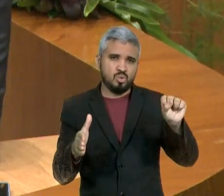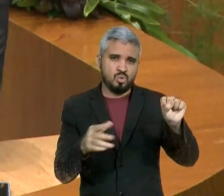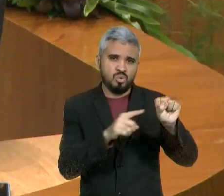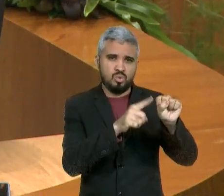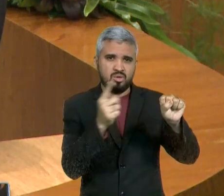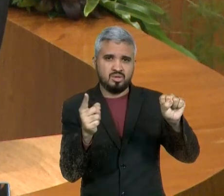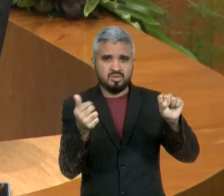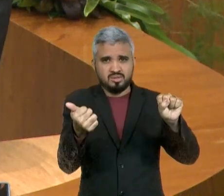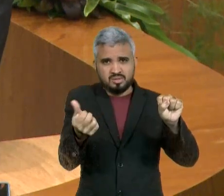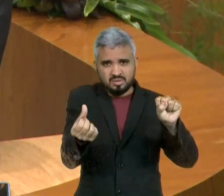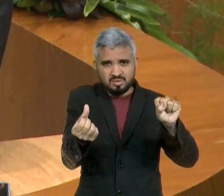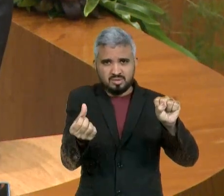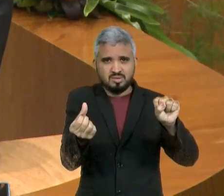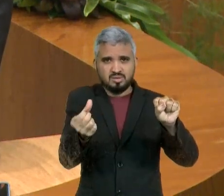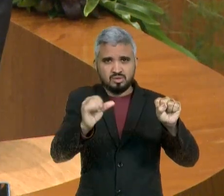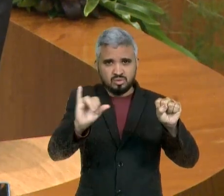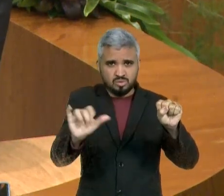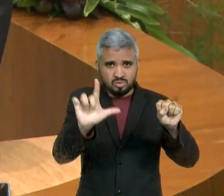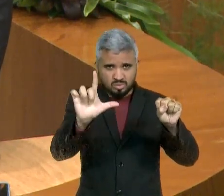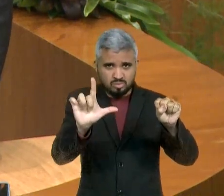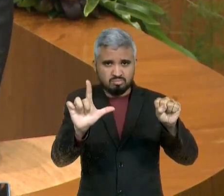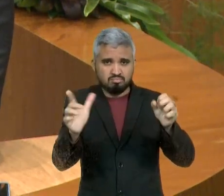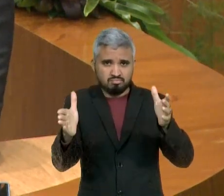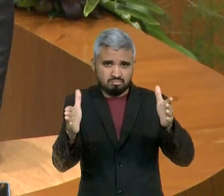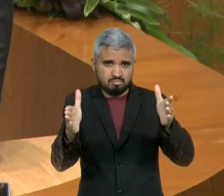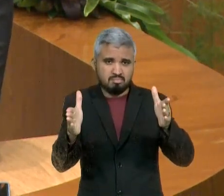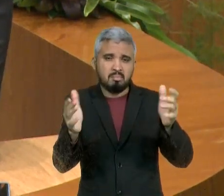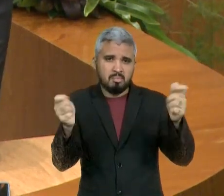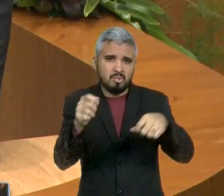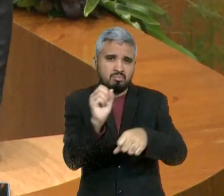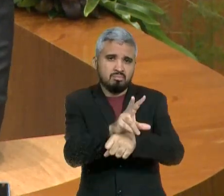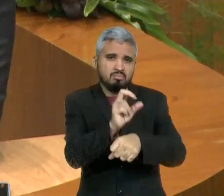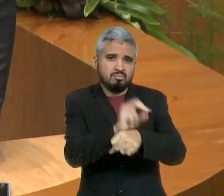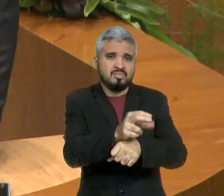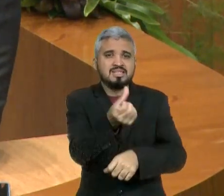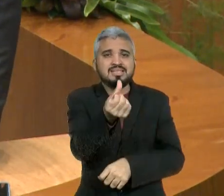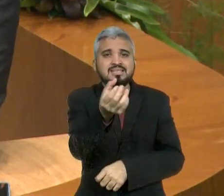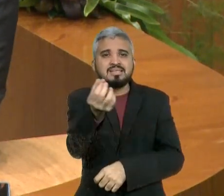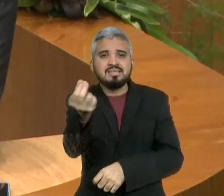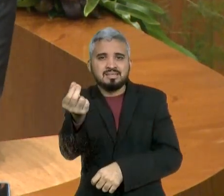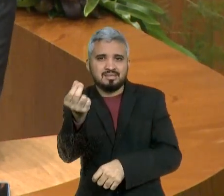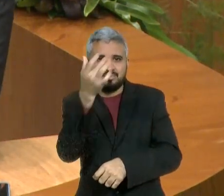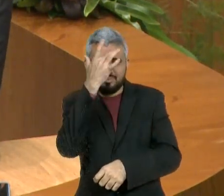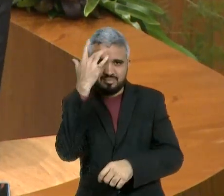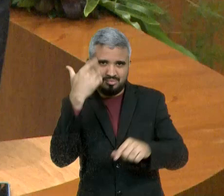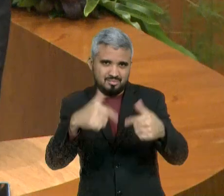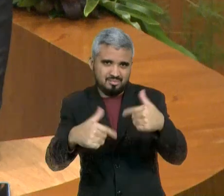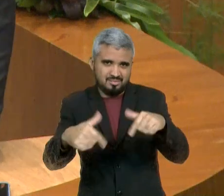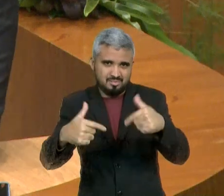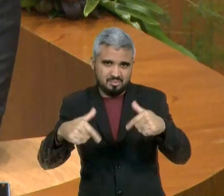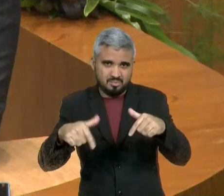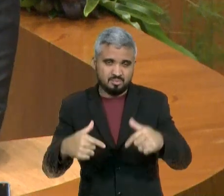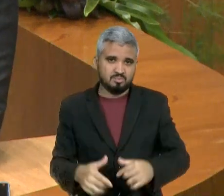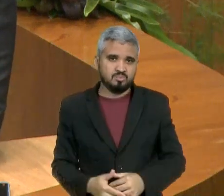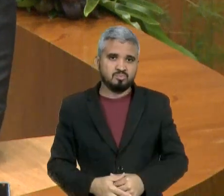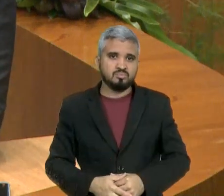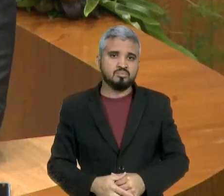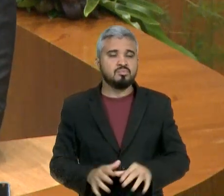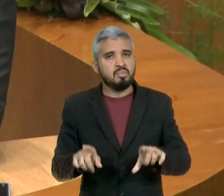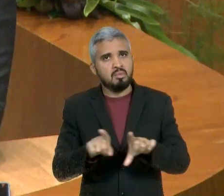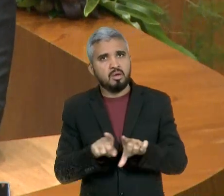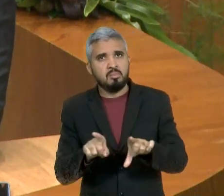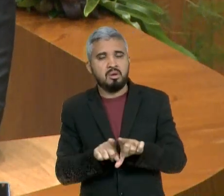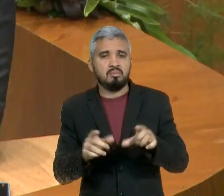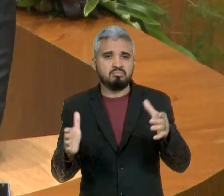julho, a previsão é que gere 600 empregos diretos e indiretos, com a previsão também